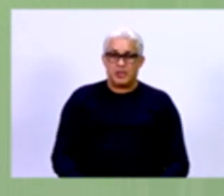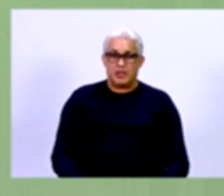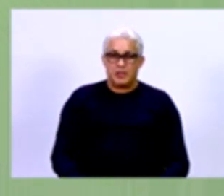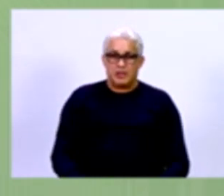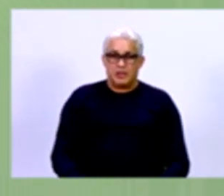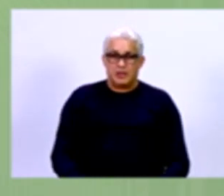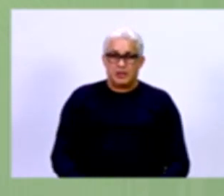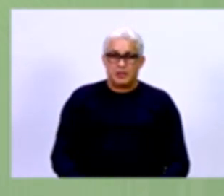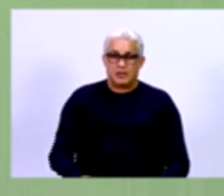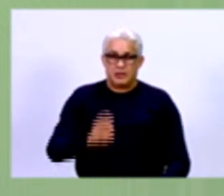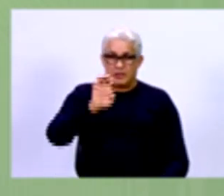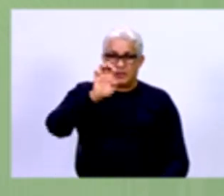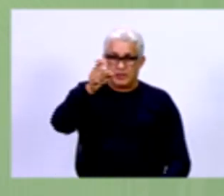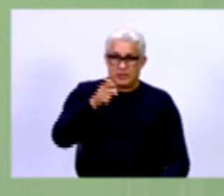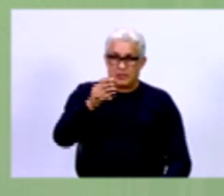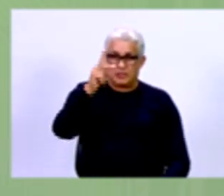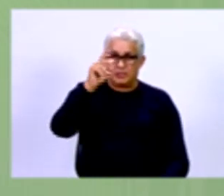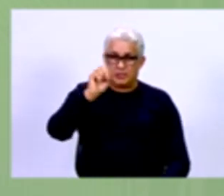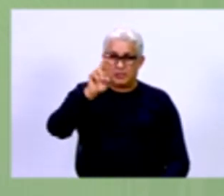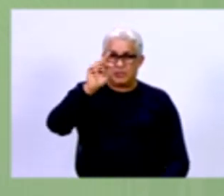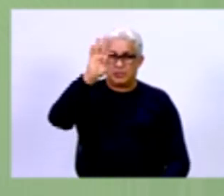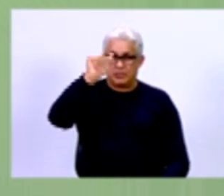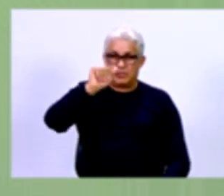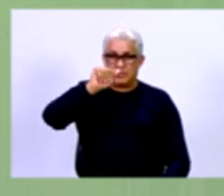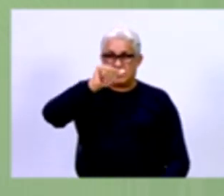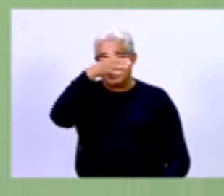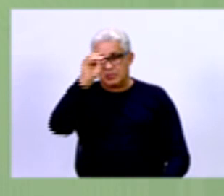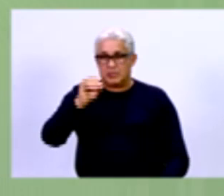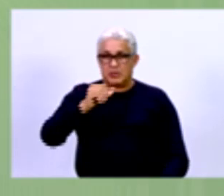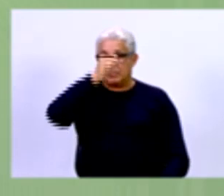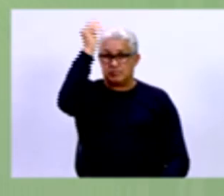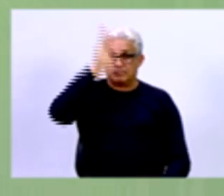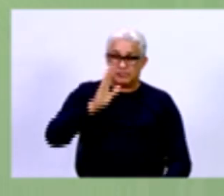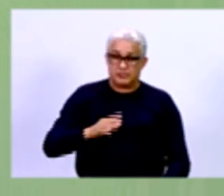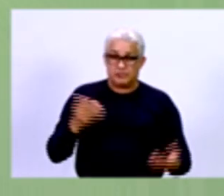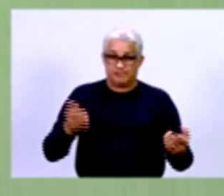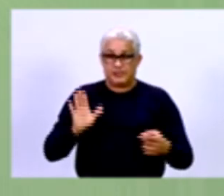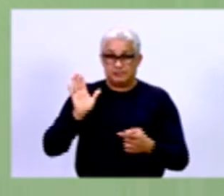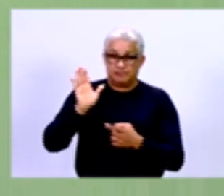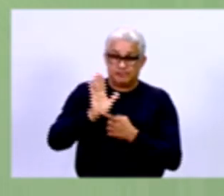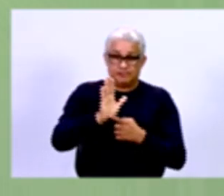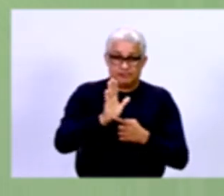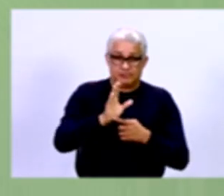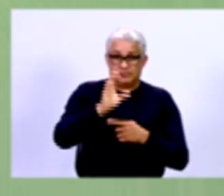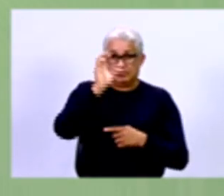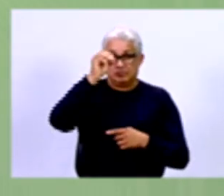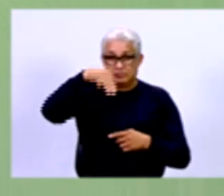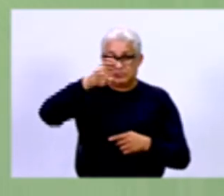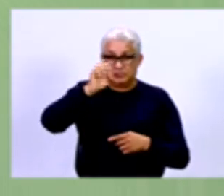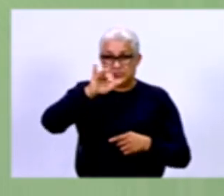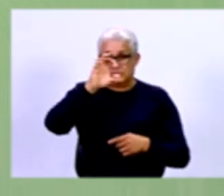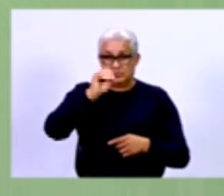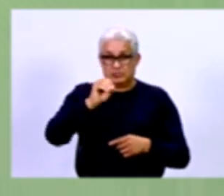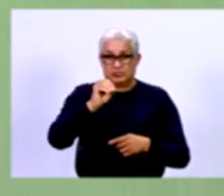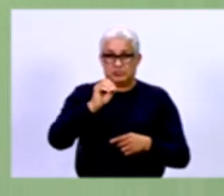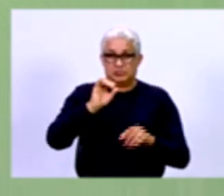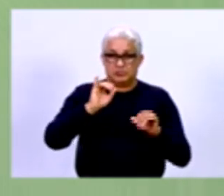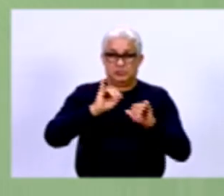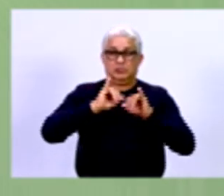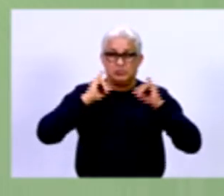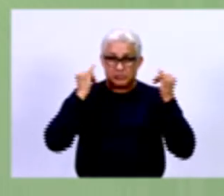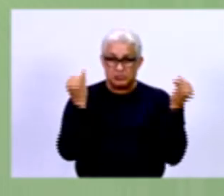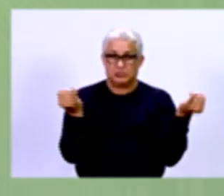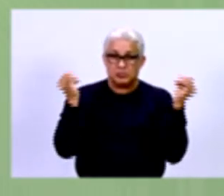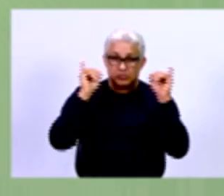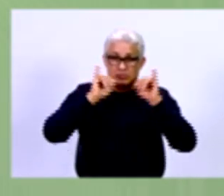das exportações. Hoje, o Brasil está num momento de bastante exposição ao comércio internacional, como o professor João falou. A gente nunca